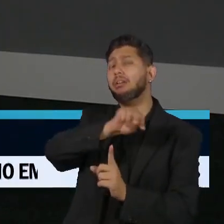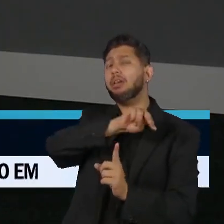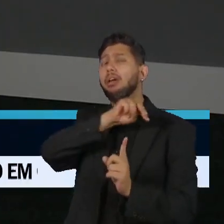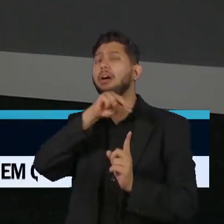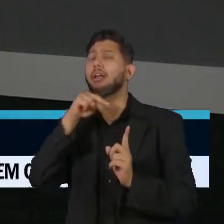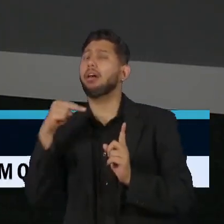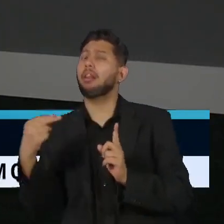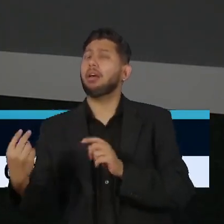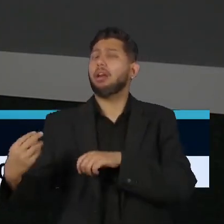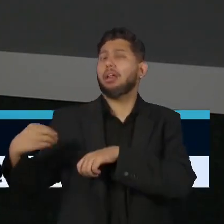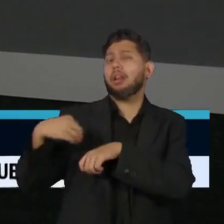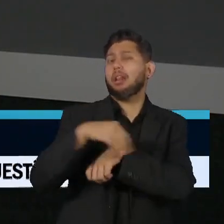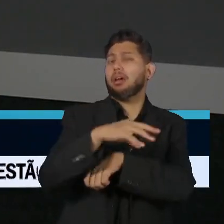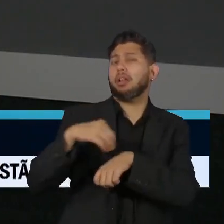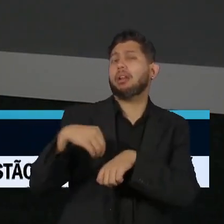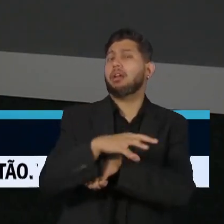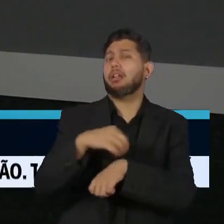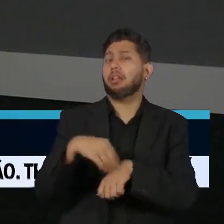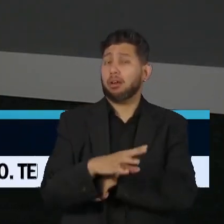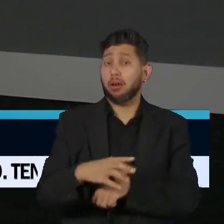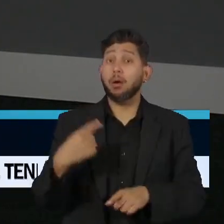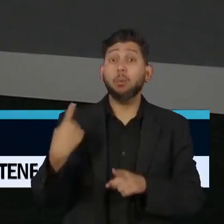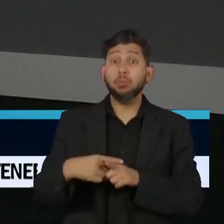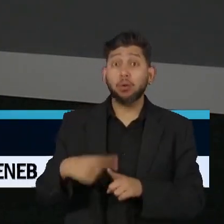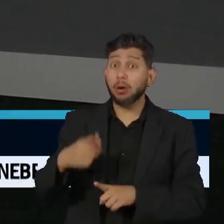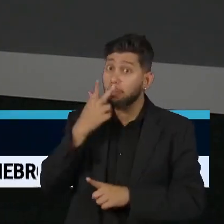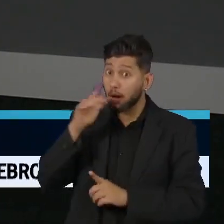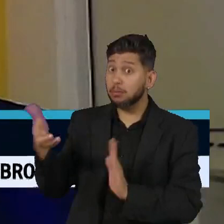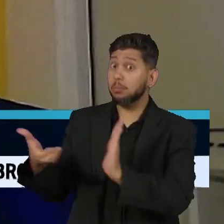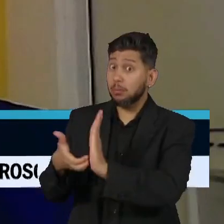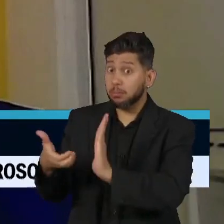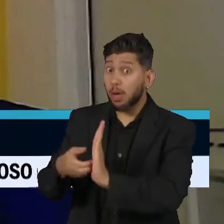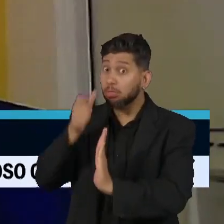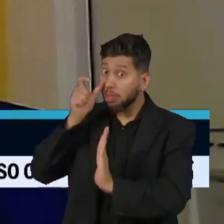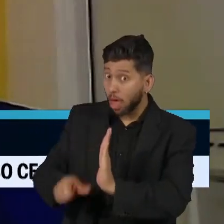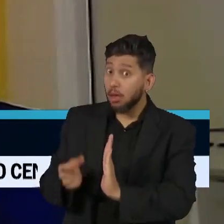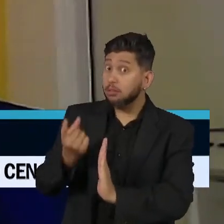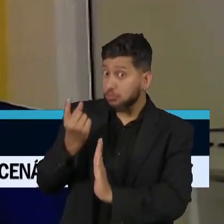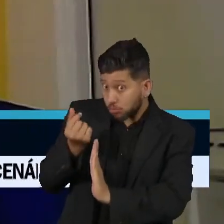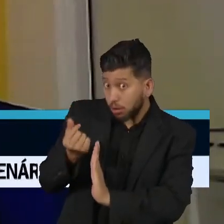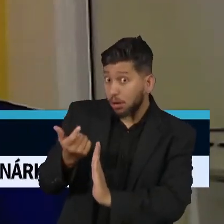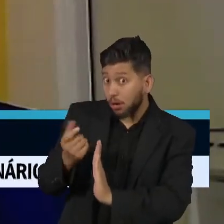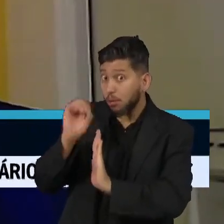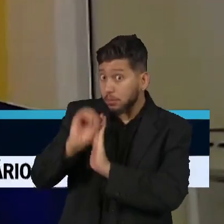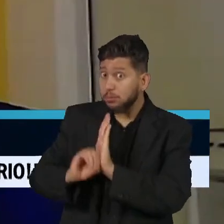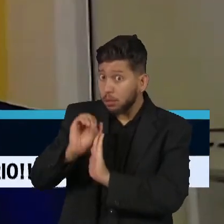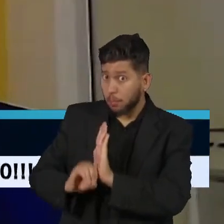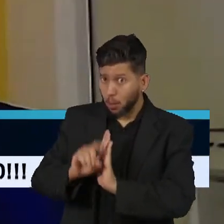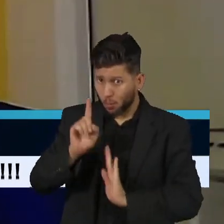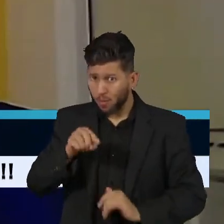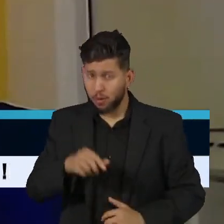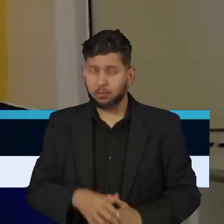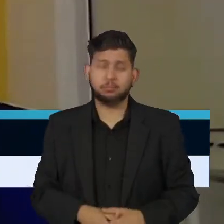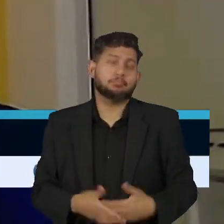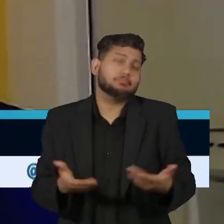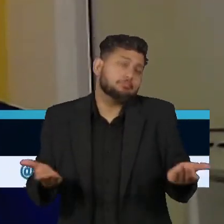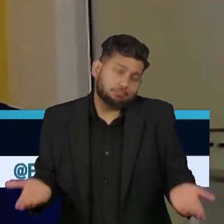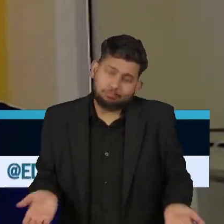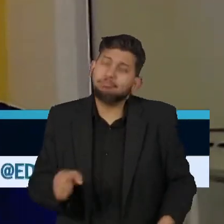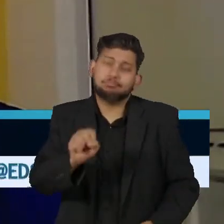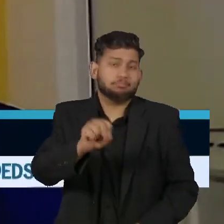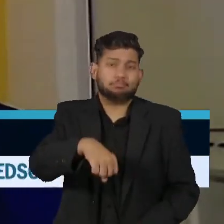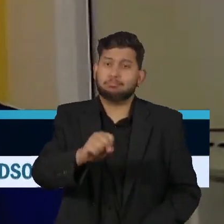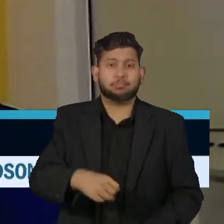estar incomodando o parlamento, que é o apetite em relação ao orçamento? Olha, com certeza a questão do orçamento é fundamental